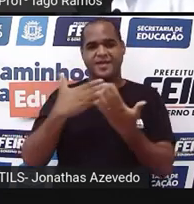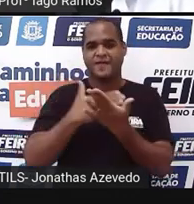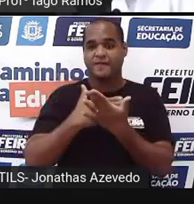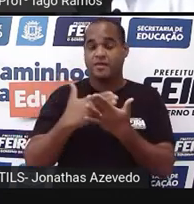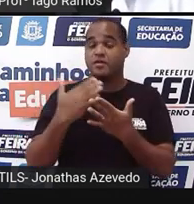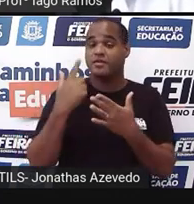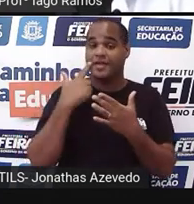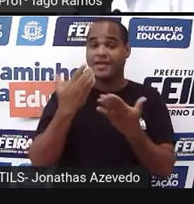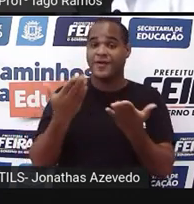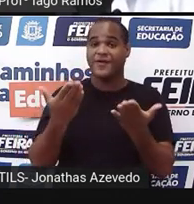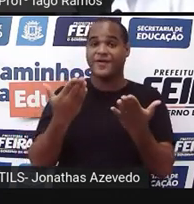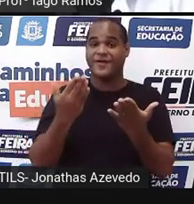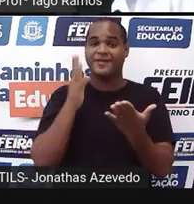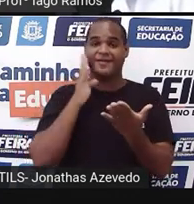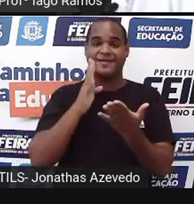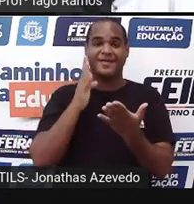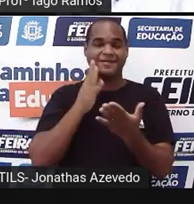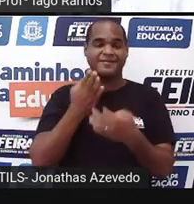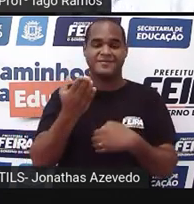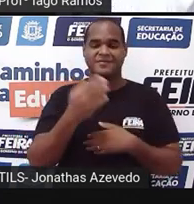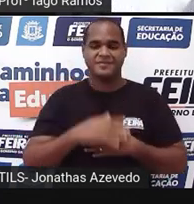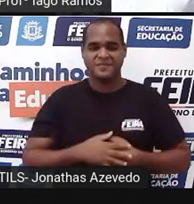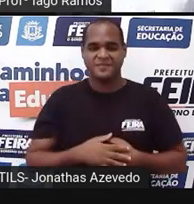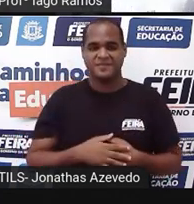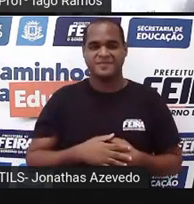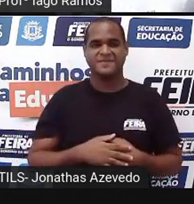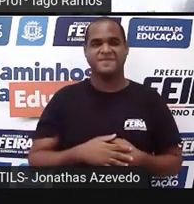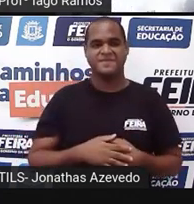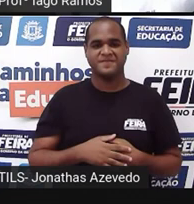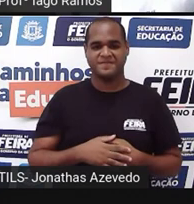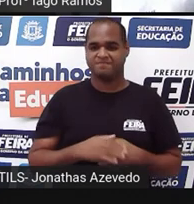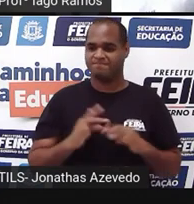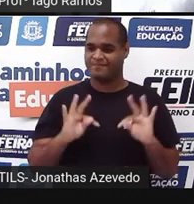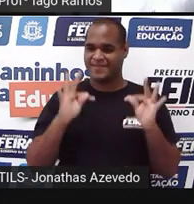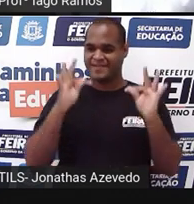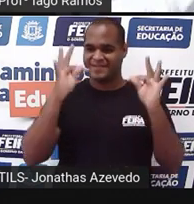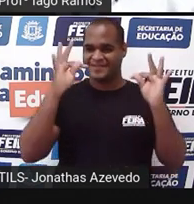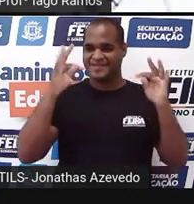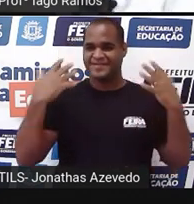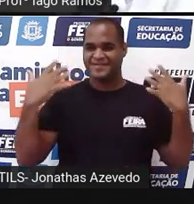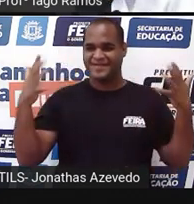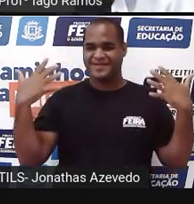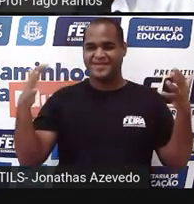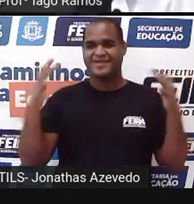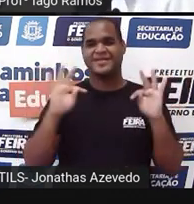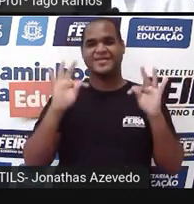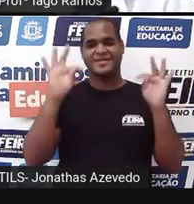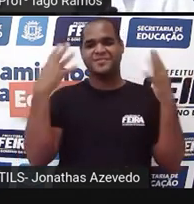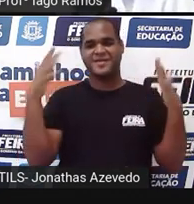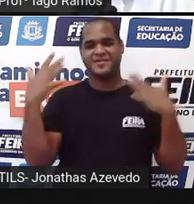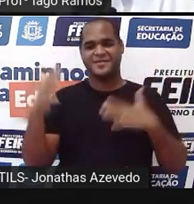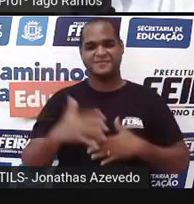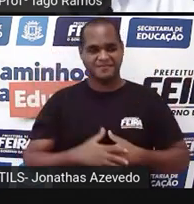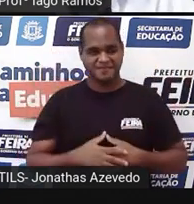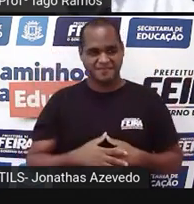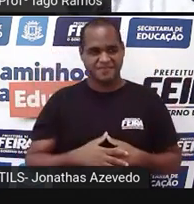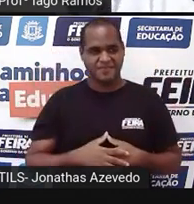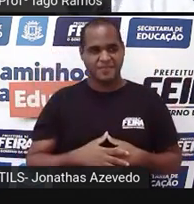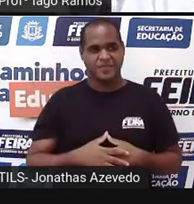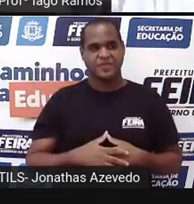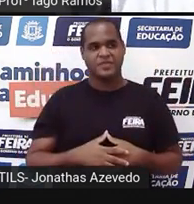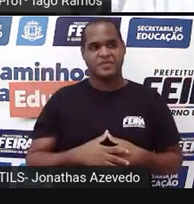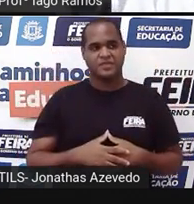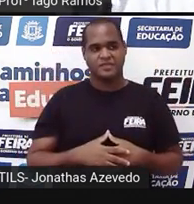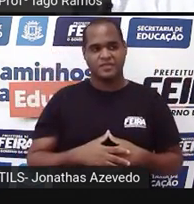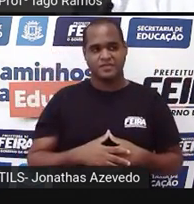a reta Olha só que coisa bacana né viva a tecnologia tá bom